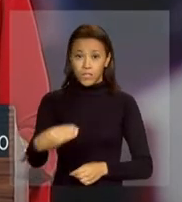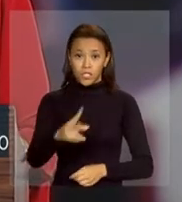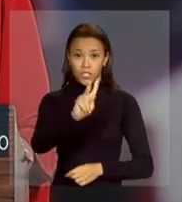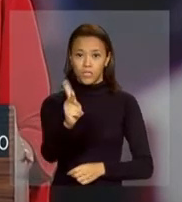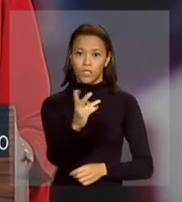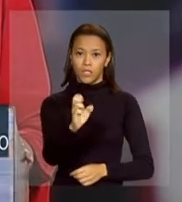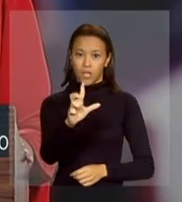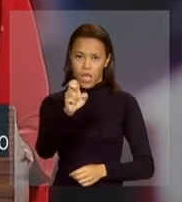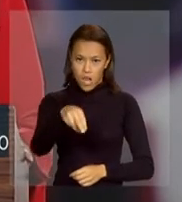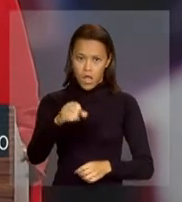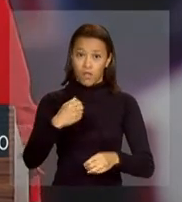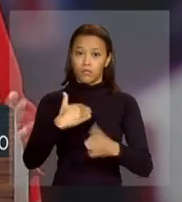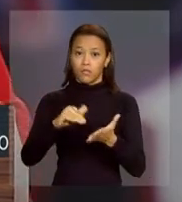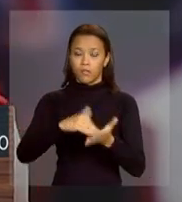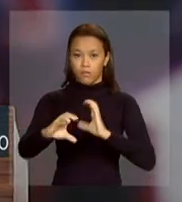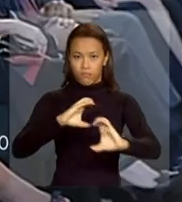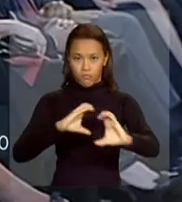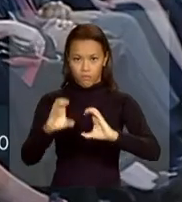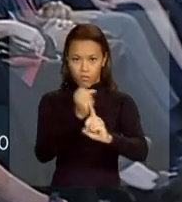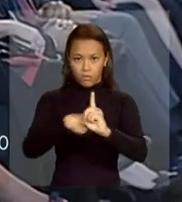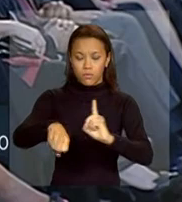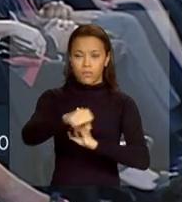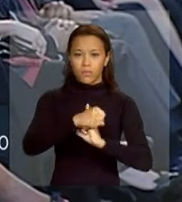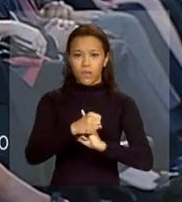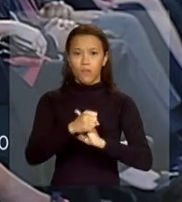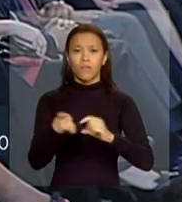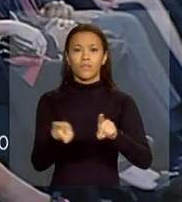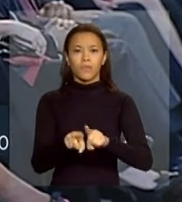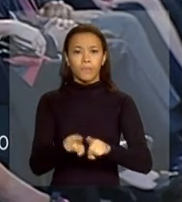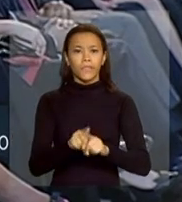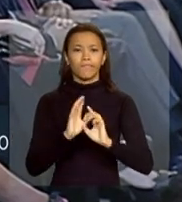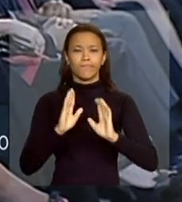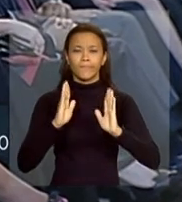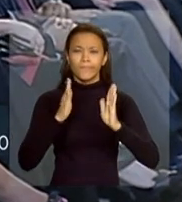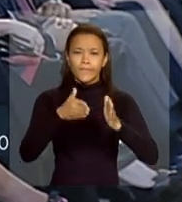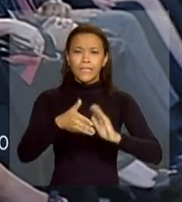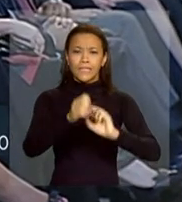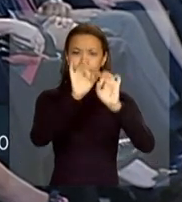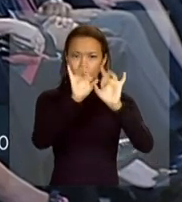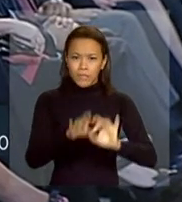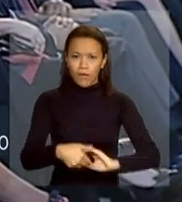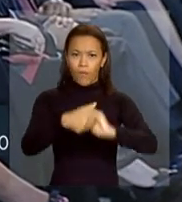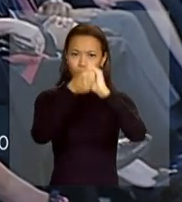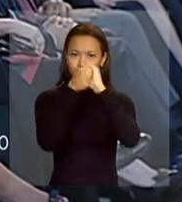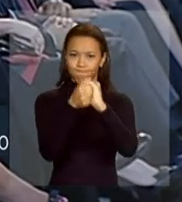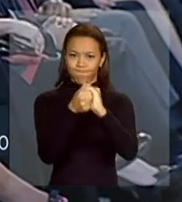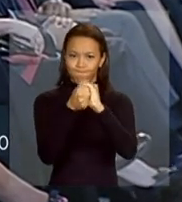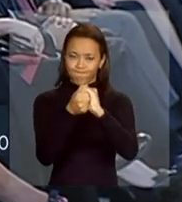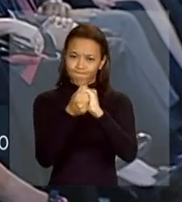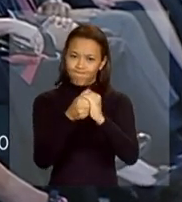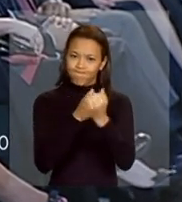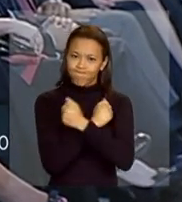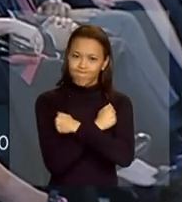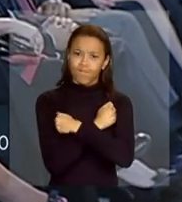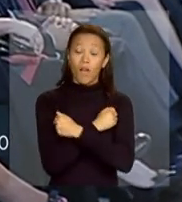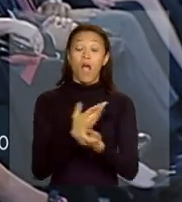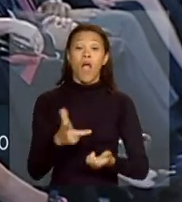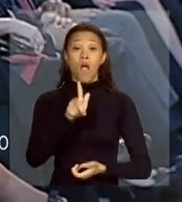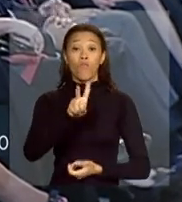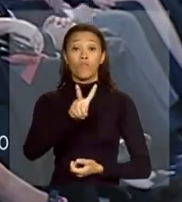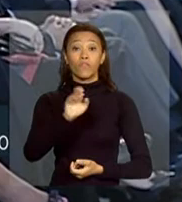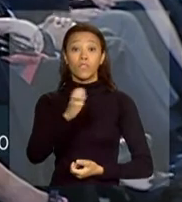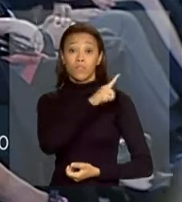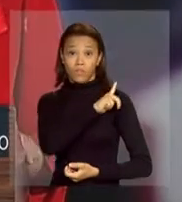da secretaria de comunicação social dirigir um cumprimento especial e caloroso ao vice-governador